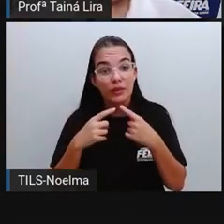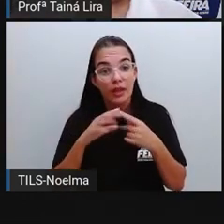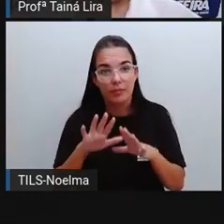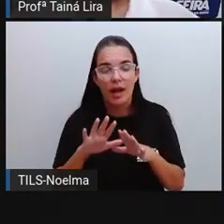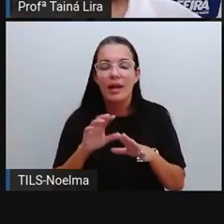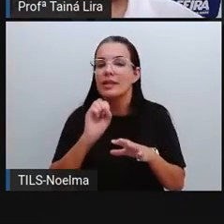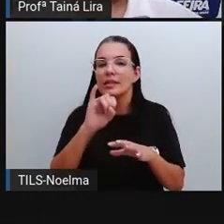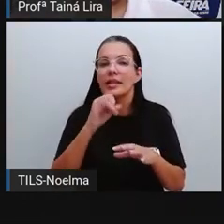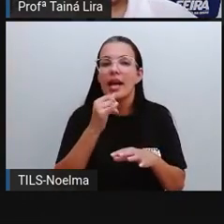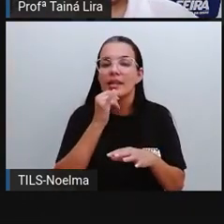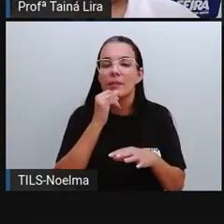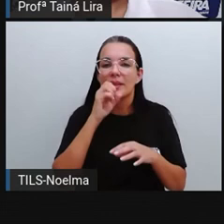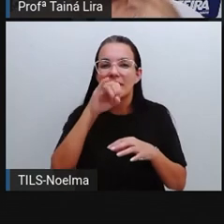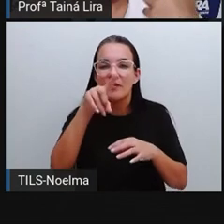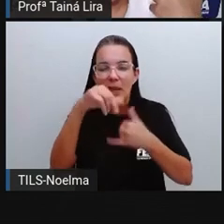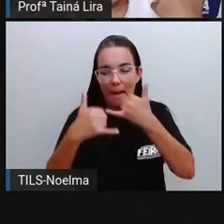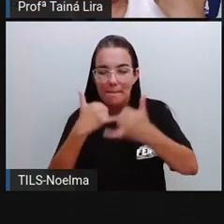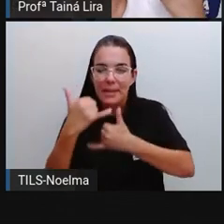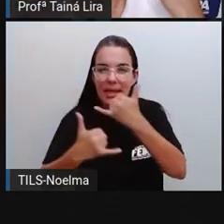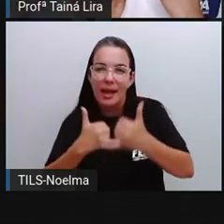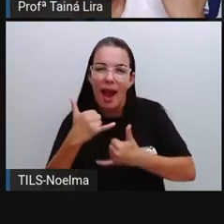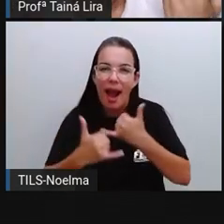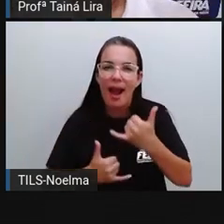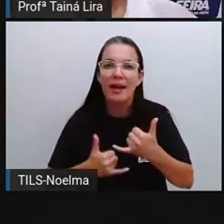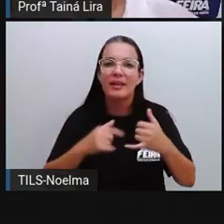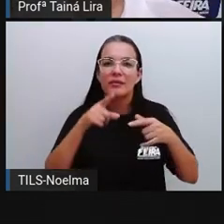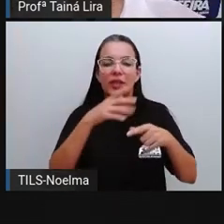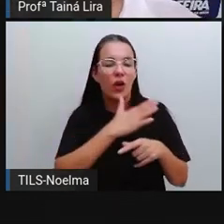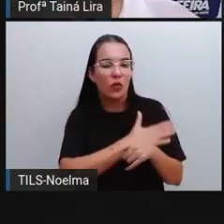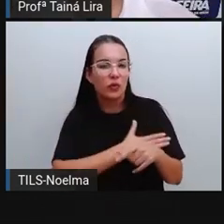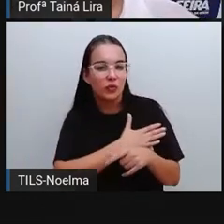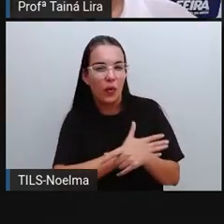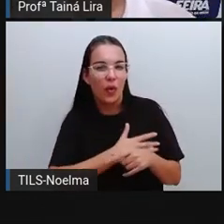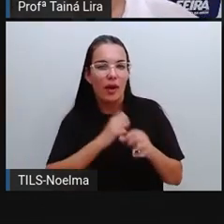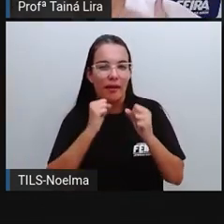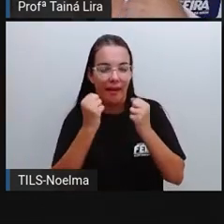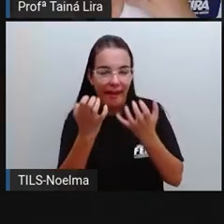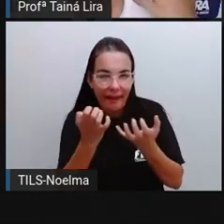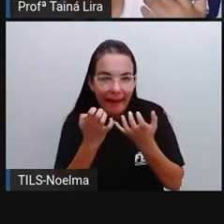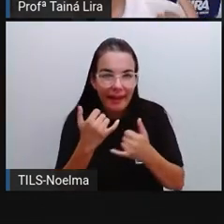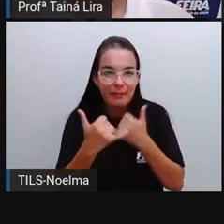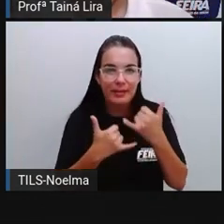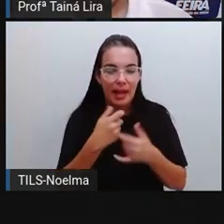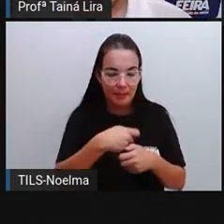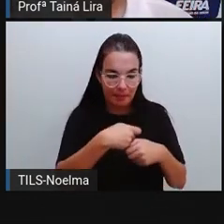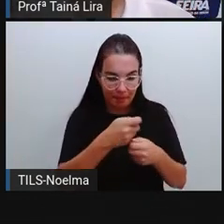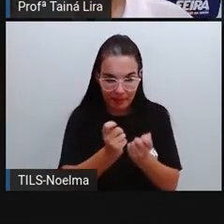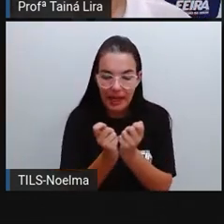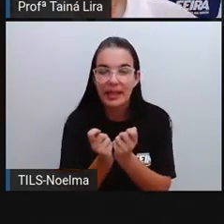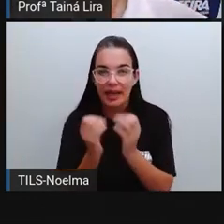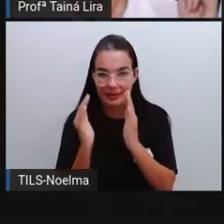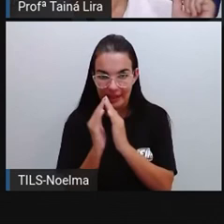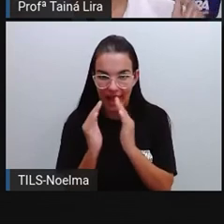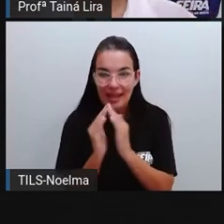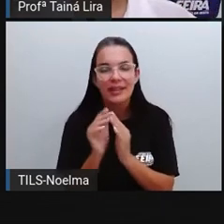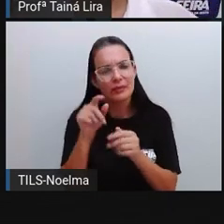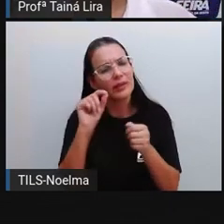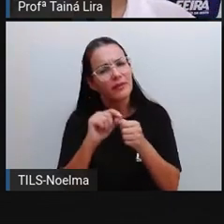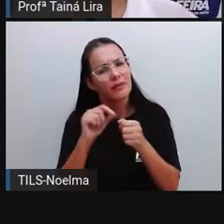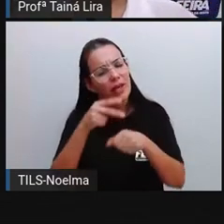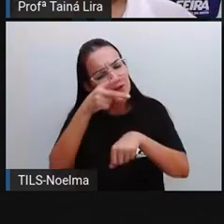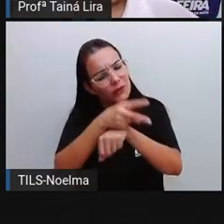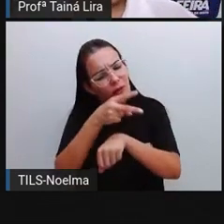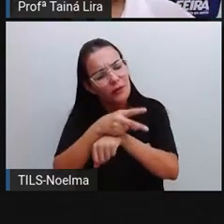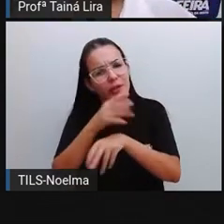brincar, tá, de jogo da batalha, quem gostou do jogo e resolver brincar, quem tiver baralho em casa, faz um